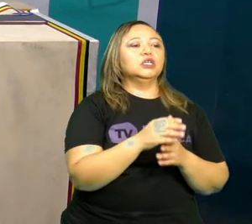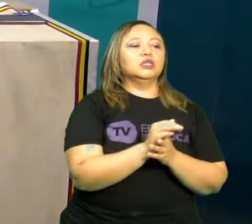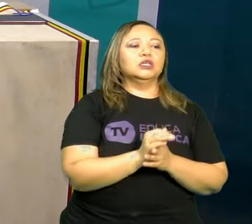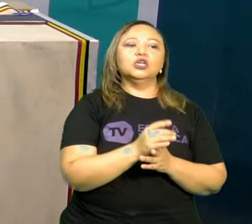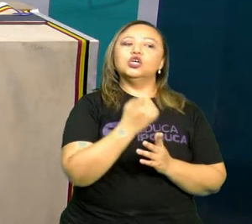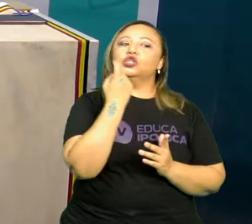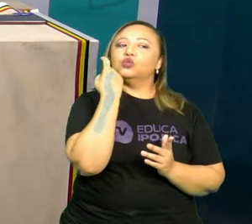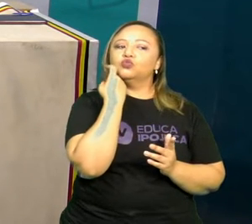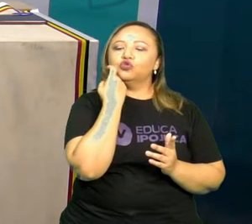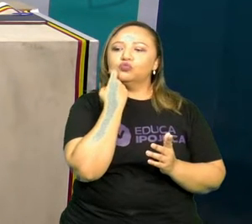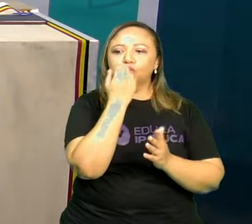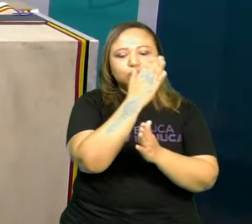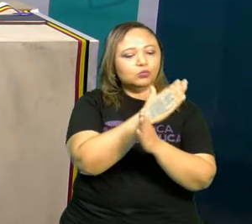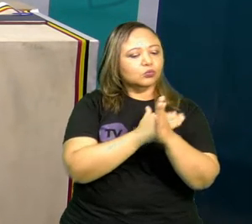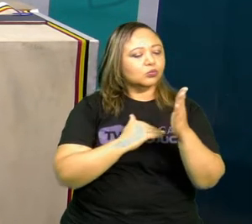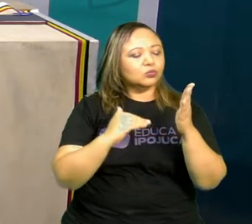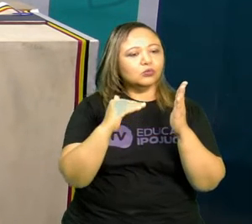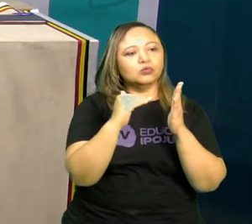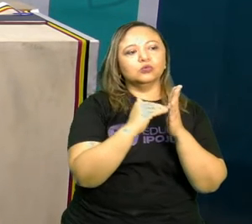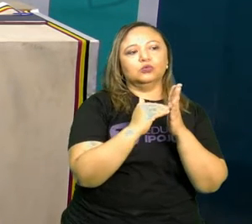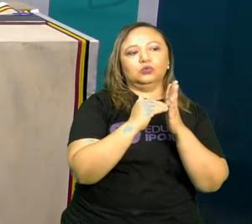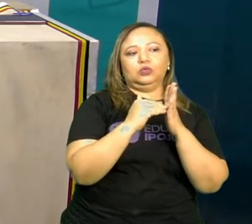bem coloridos.